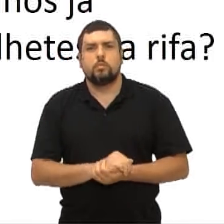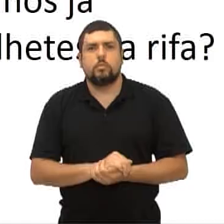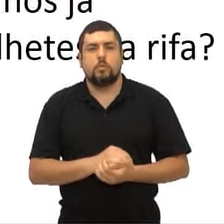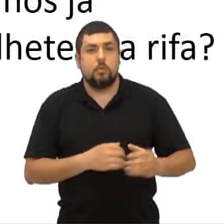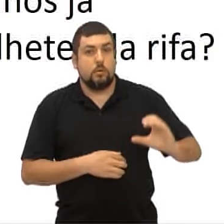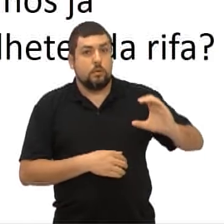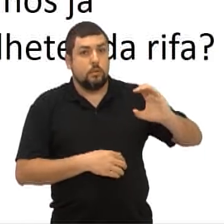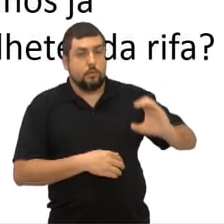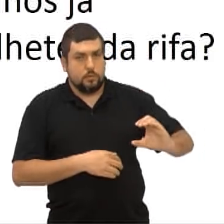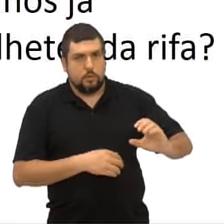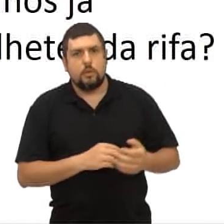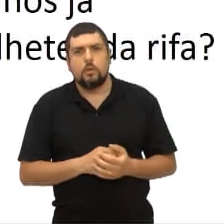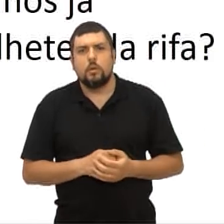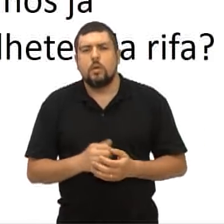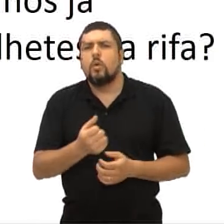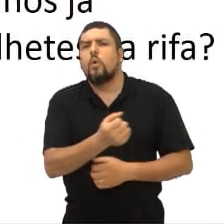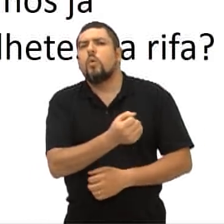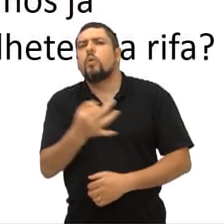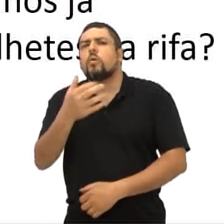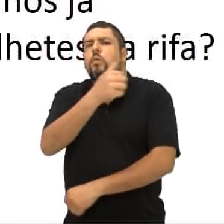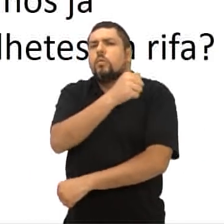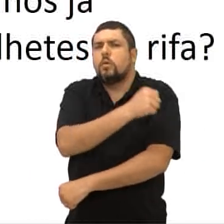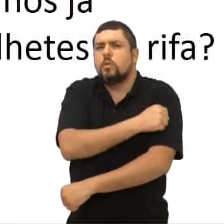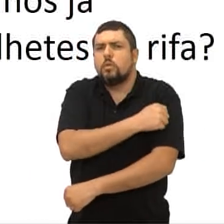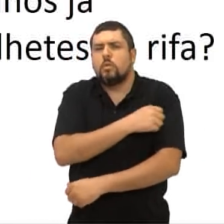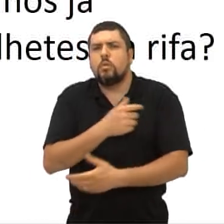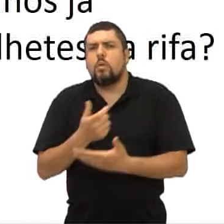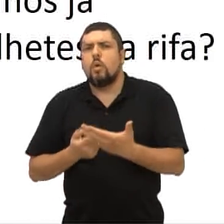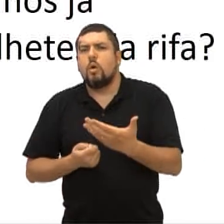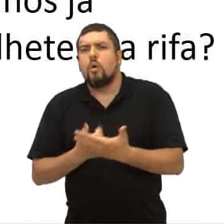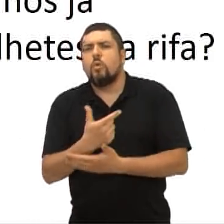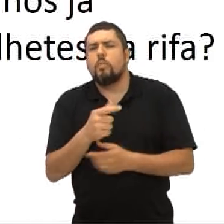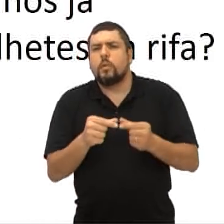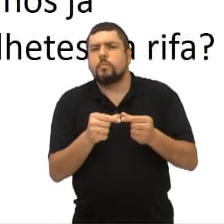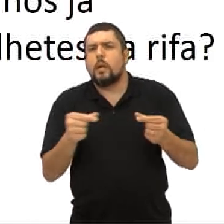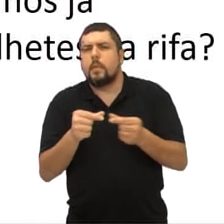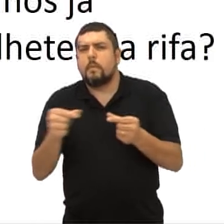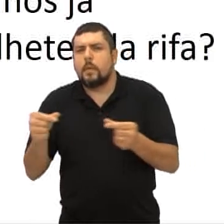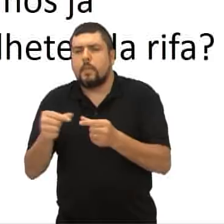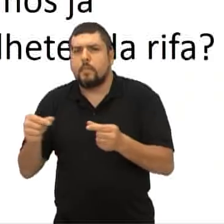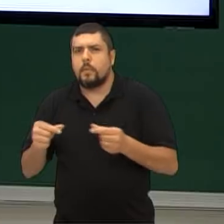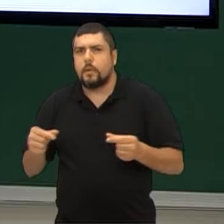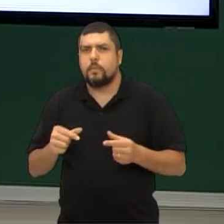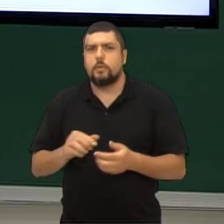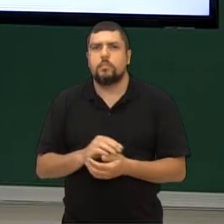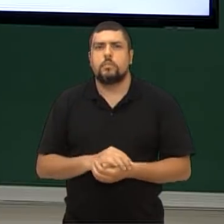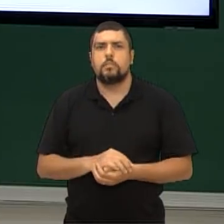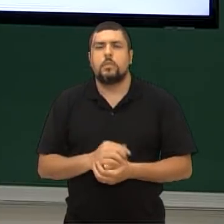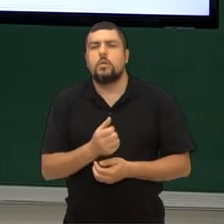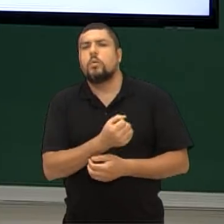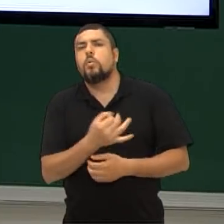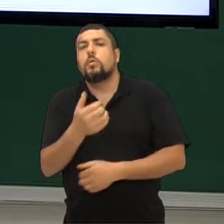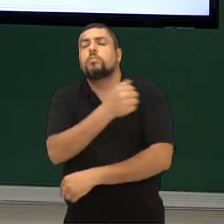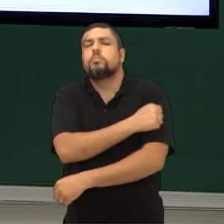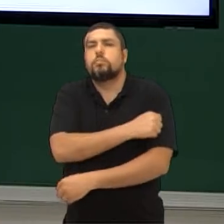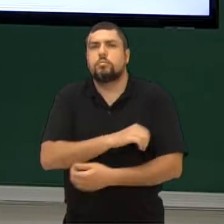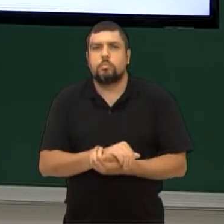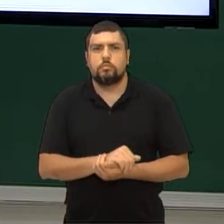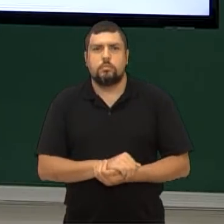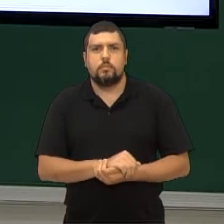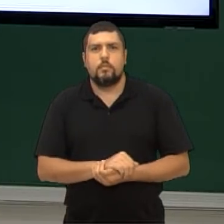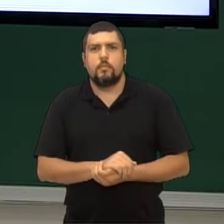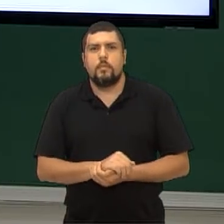C. Quantos alunos já compraram bilhetes da rifa? Então, a todos eles, quantos alunos estão competindo na rifa?